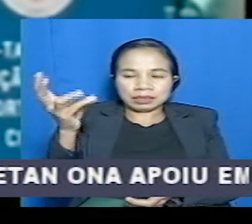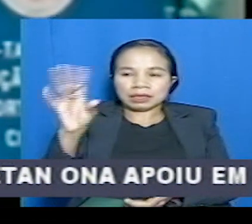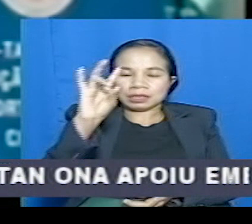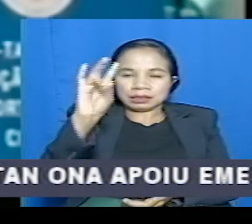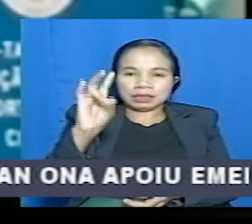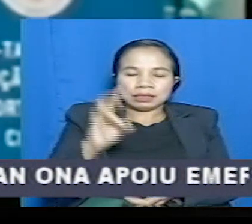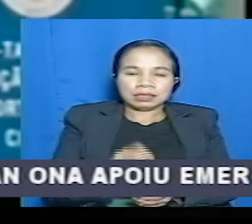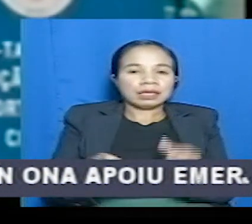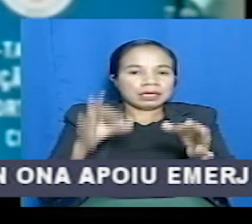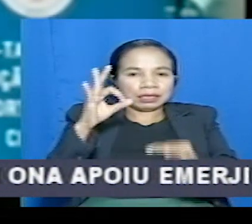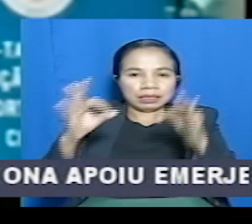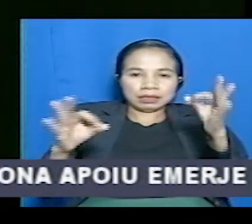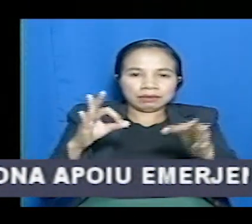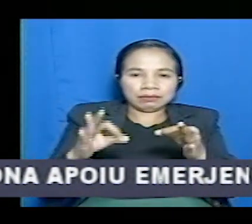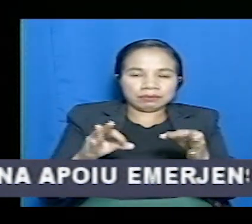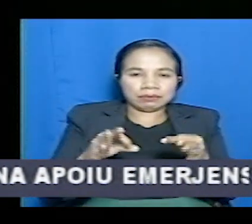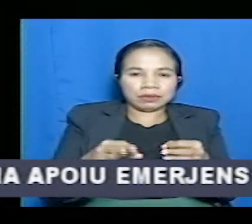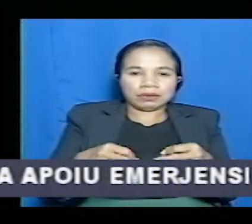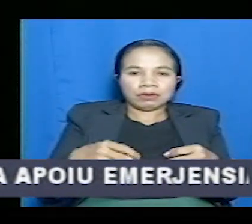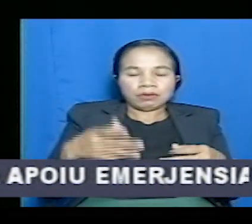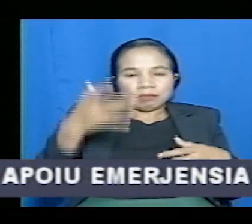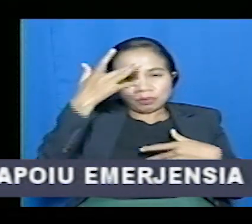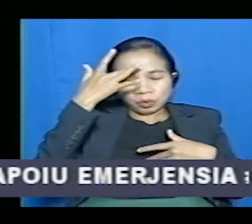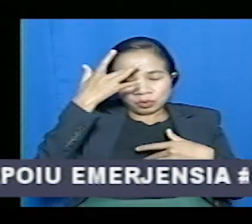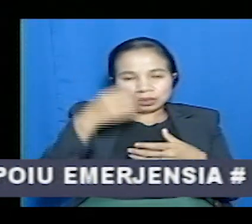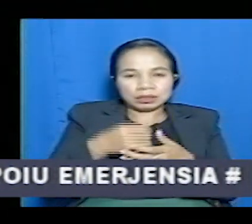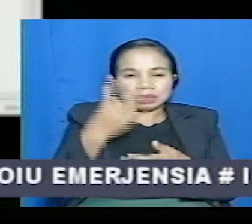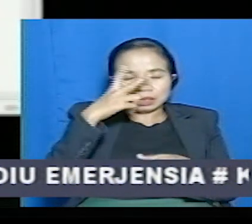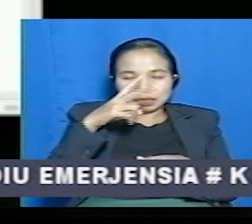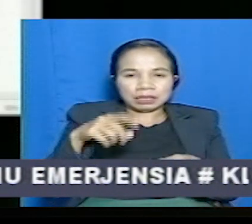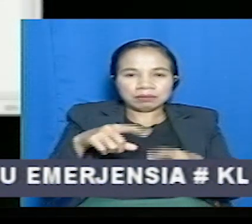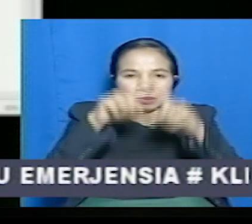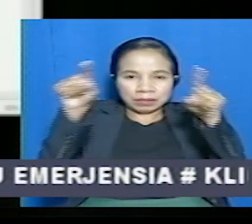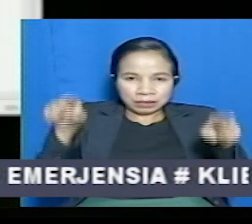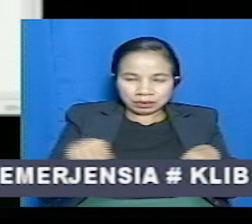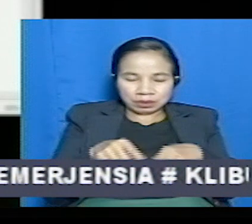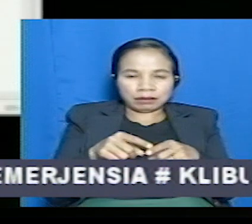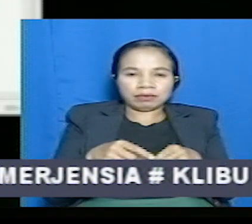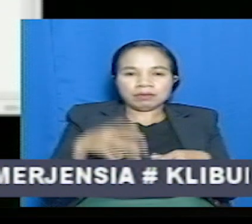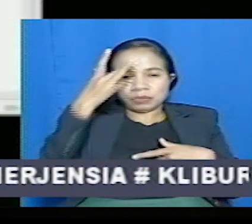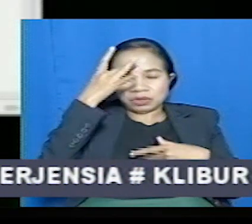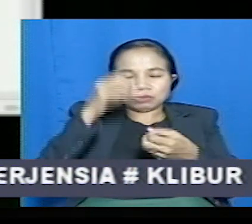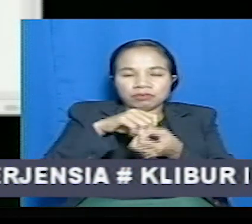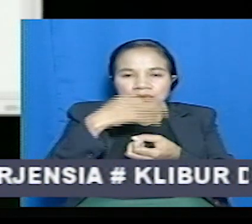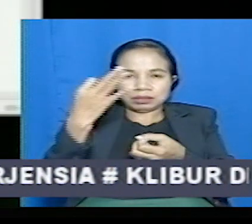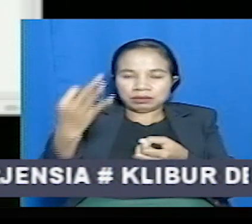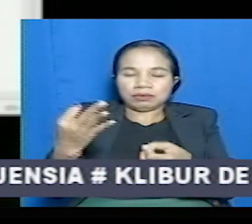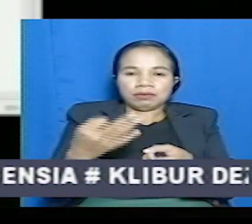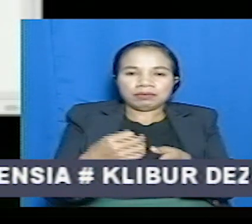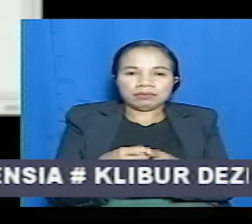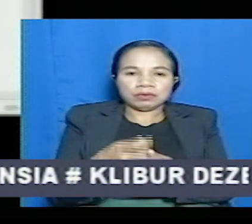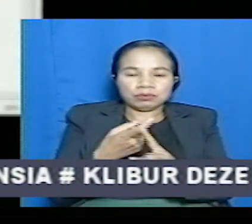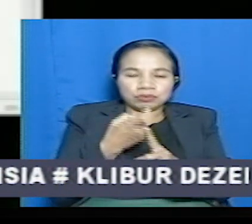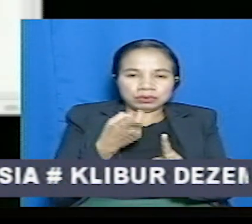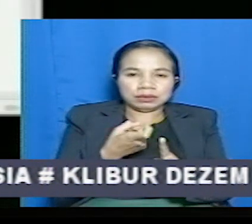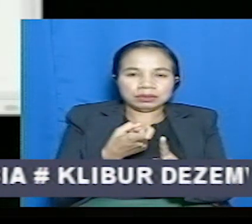67. Honuné, caso Steitareba Tabela, evolução, surto Covid-19, Cusi